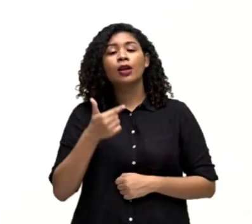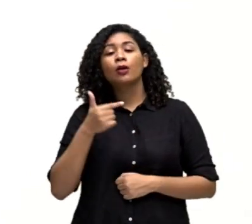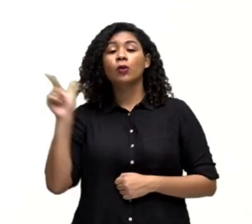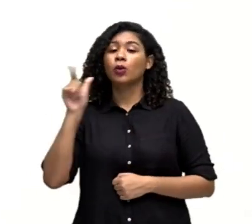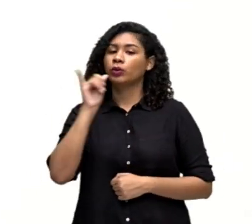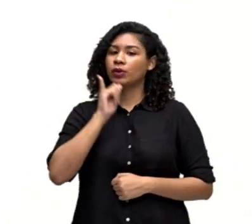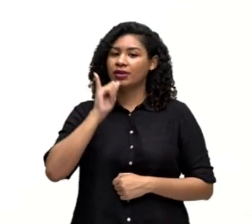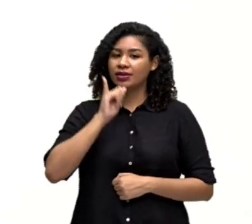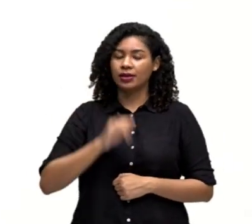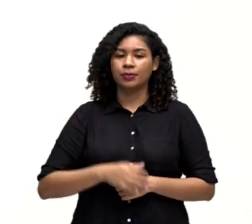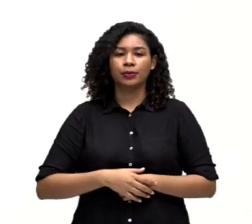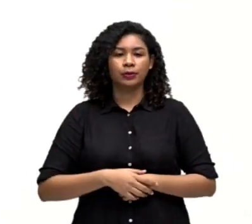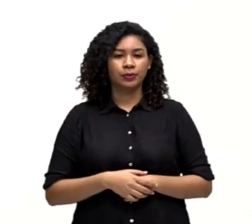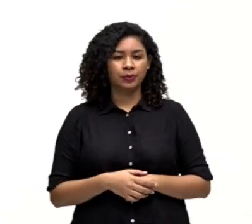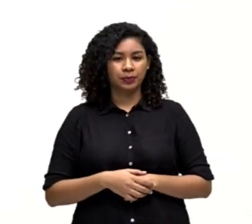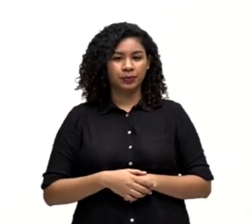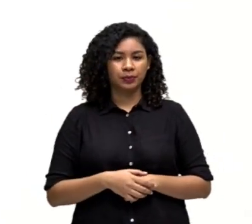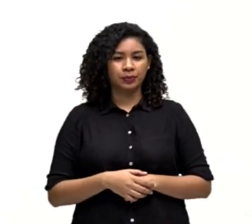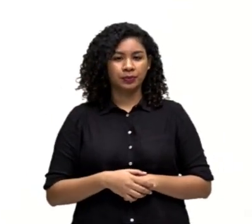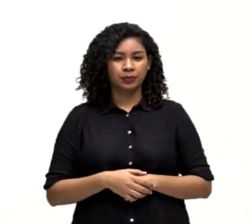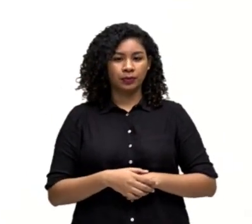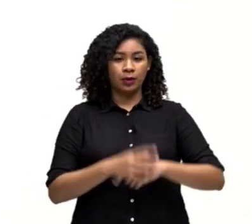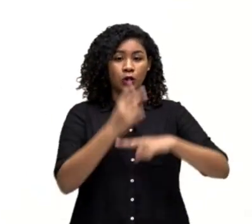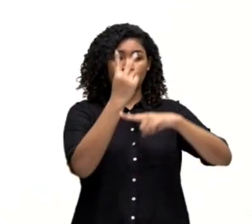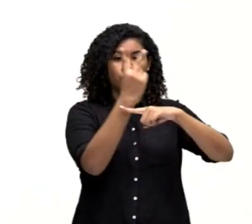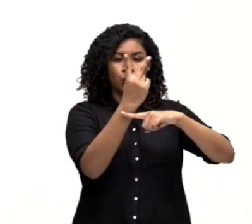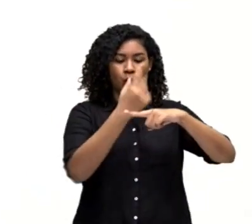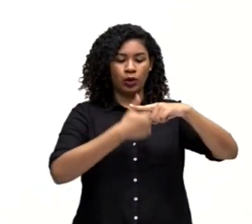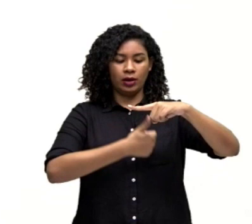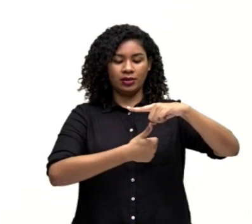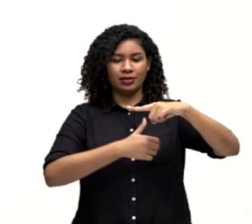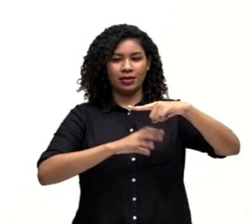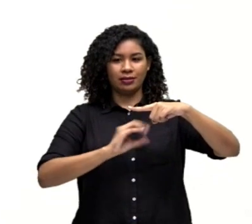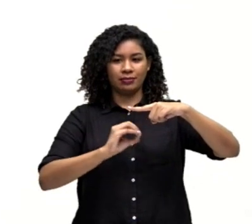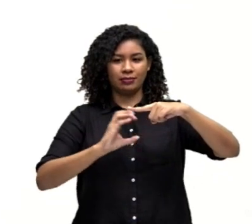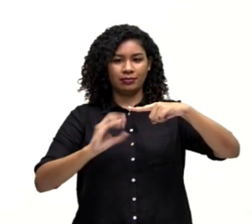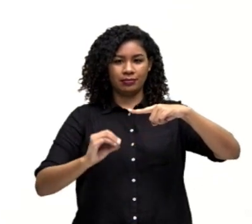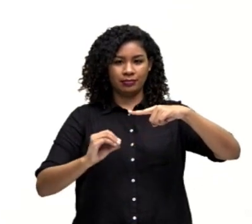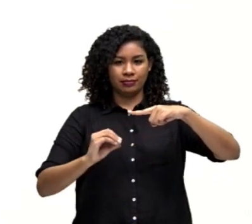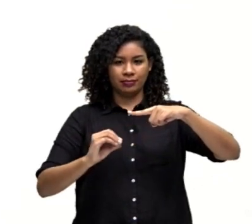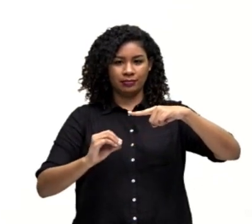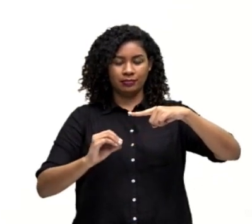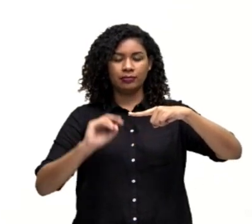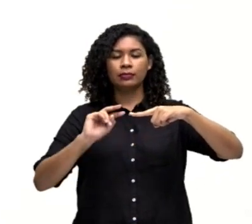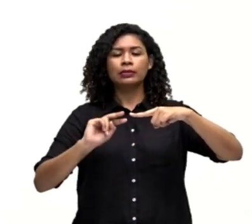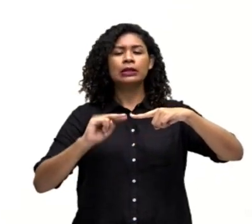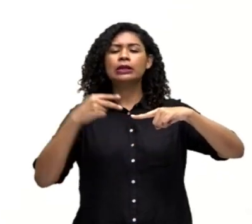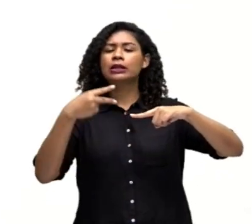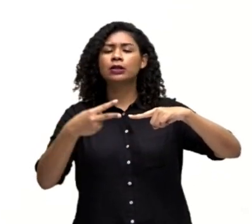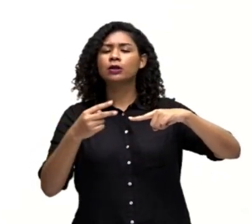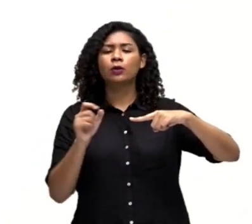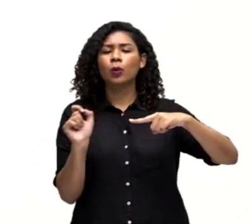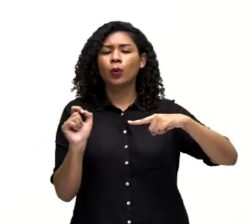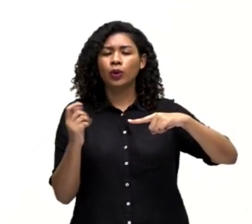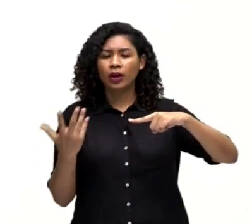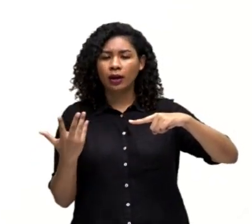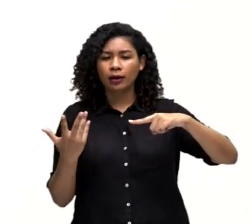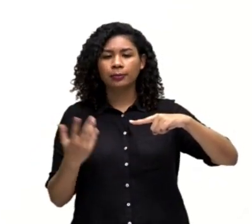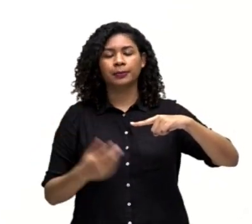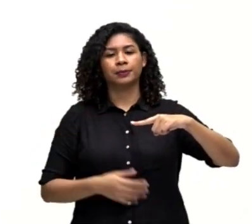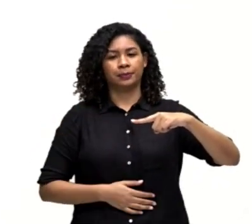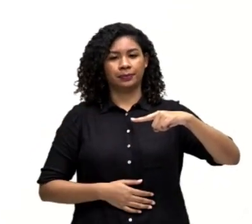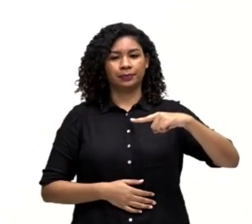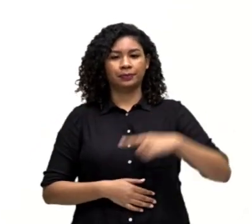lá, eu tenho aqui 2 centésimos. 2 sobre 100. Beleza. Já que o